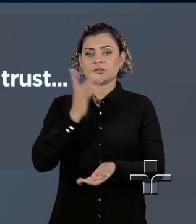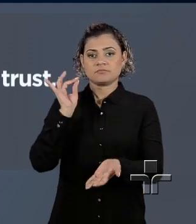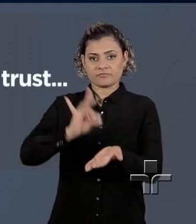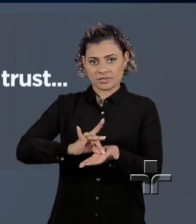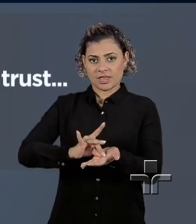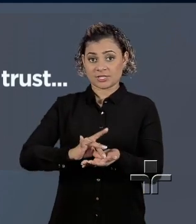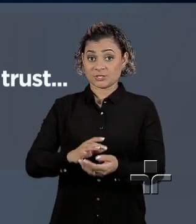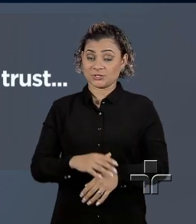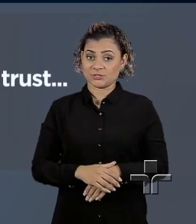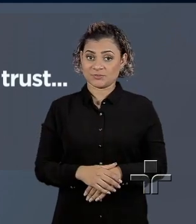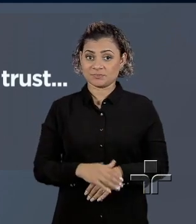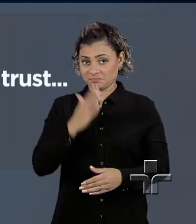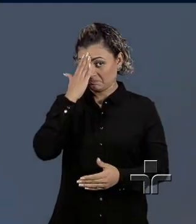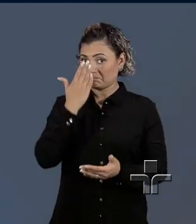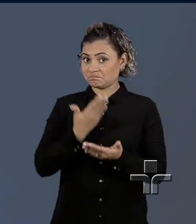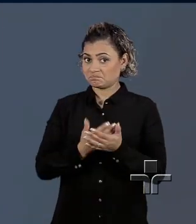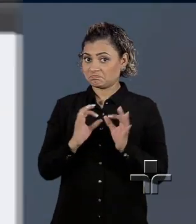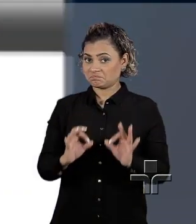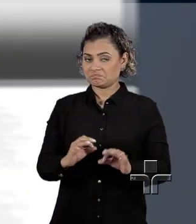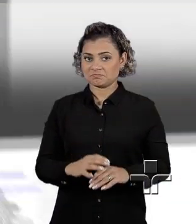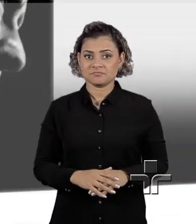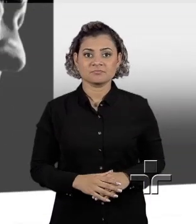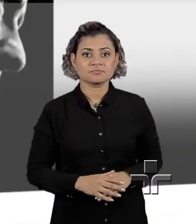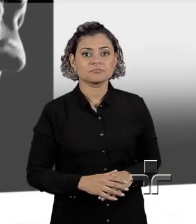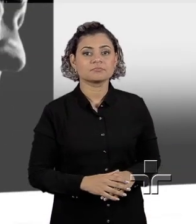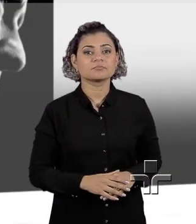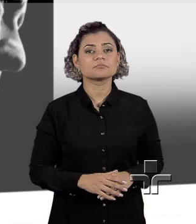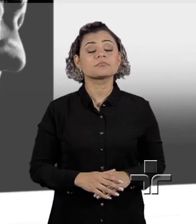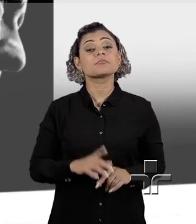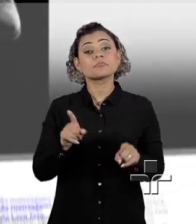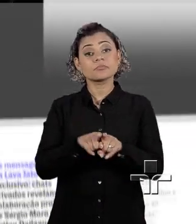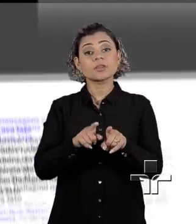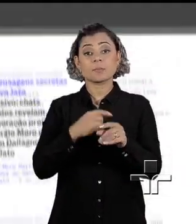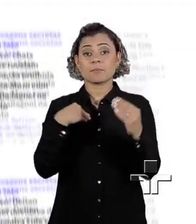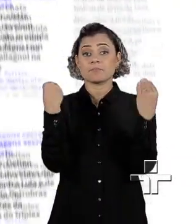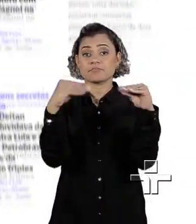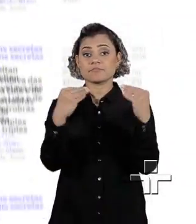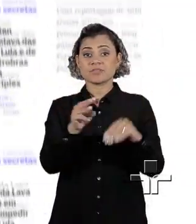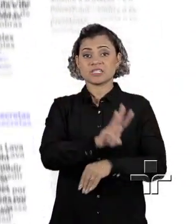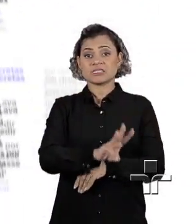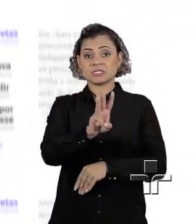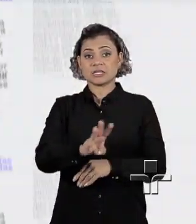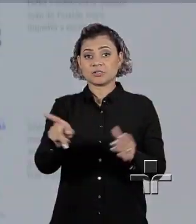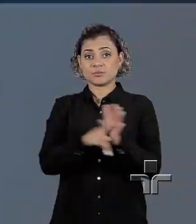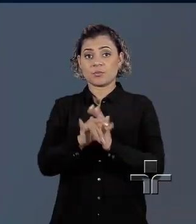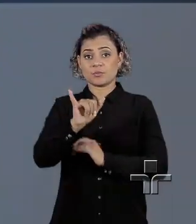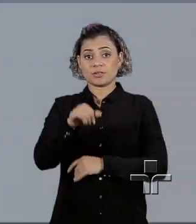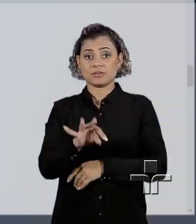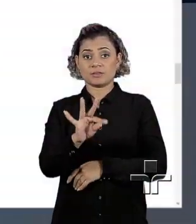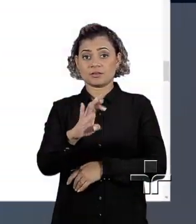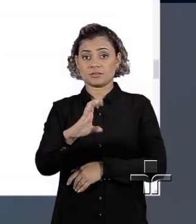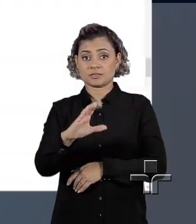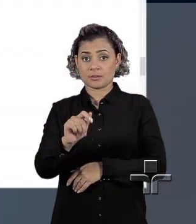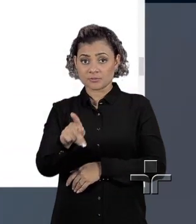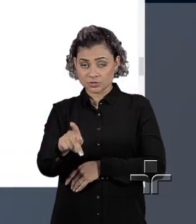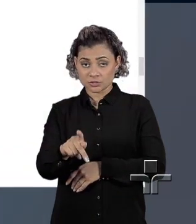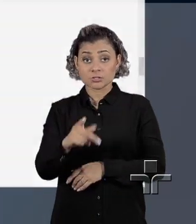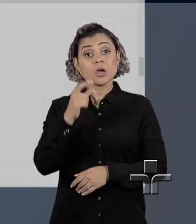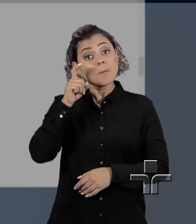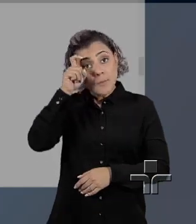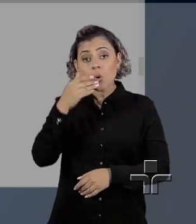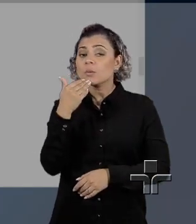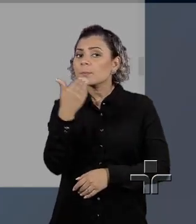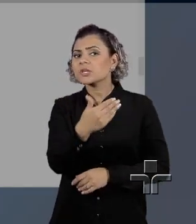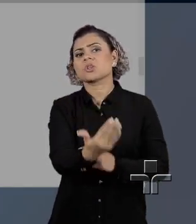no Fux nós confiamos. Outras revelações foram publicadas no próprio site do Intercept. Em um deles, Moro repassa um pedido